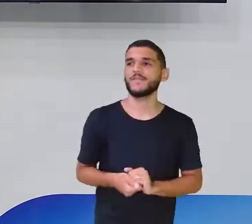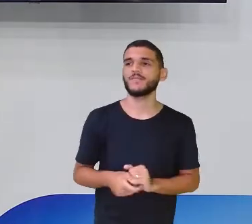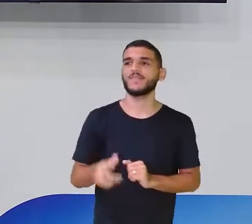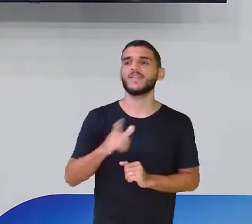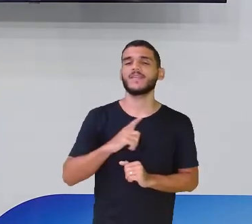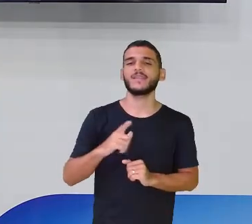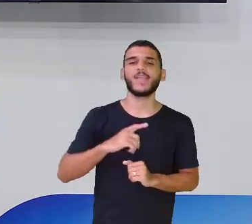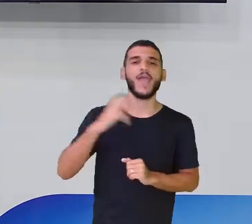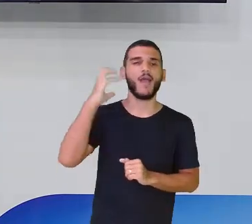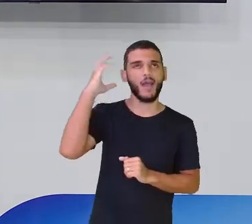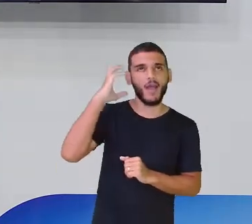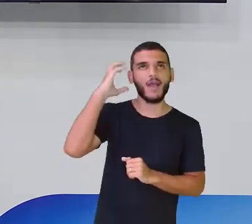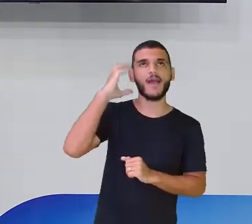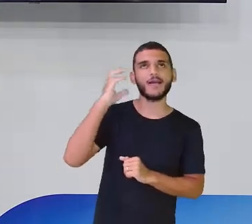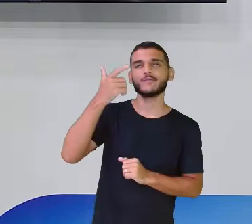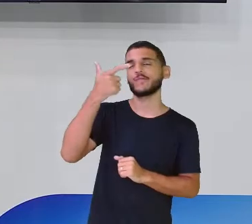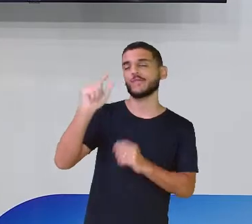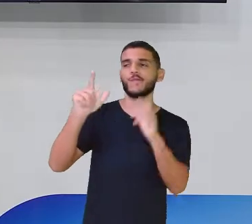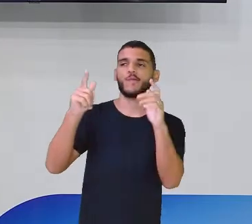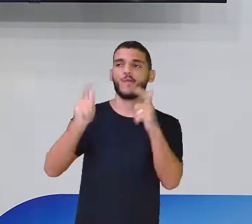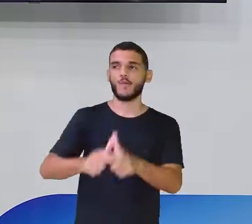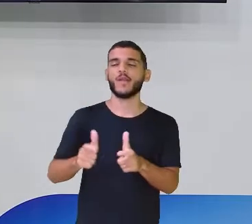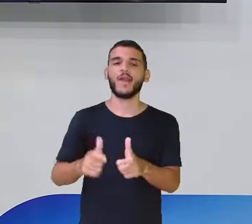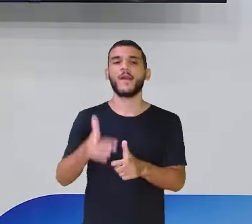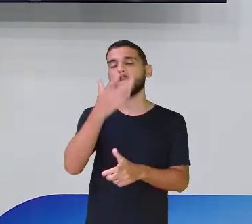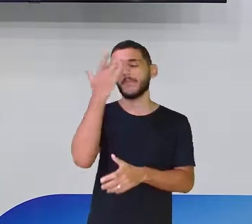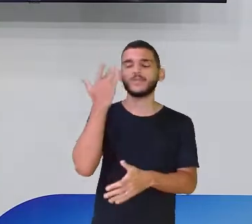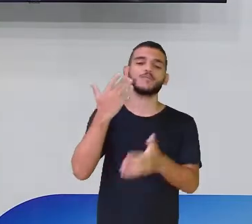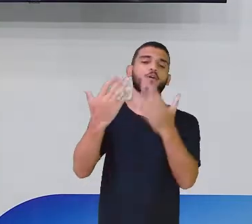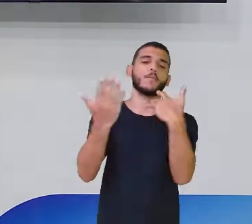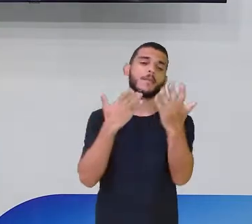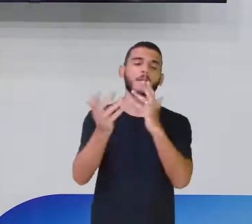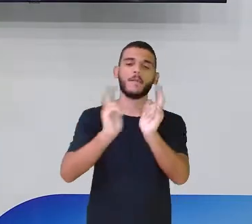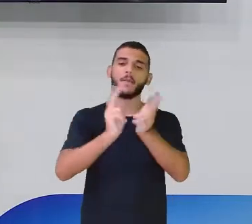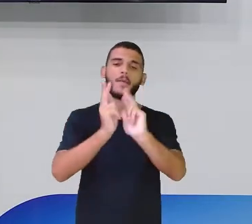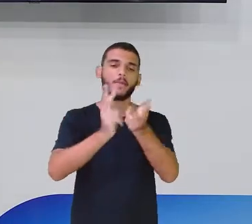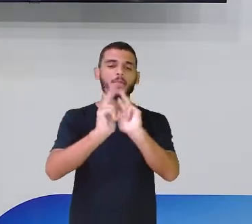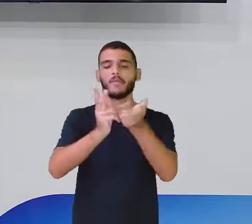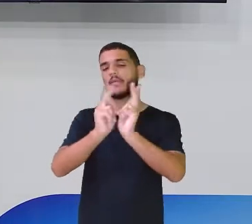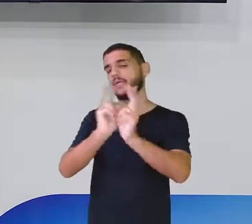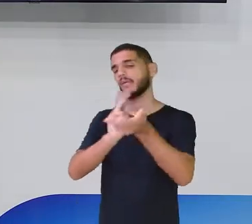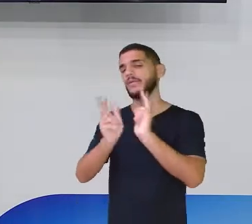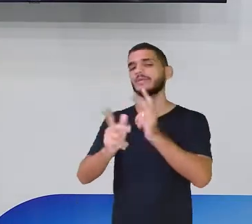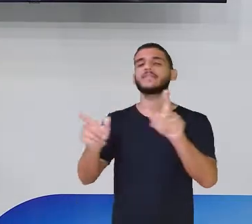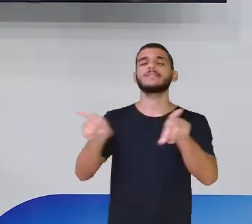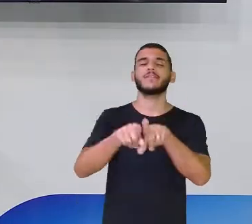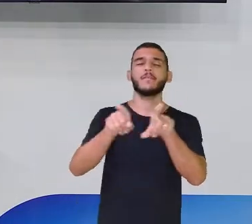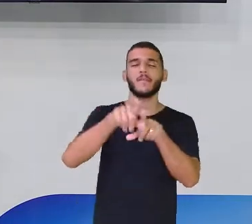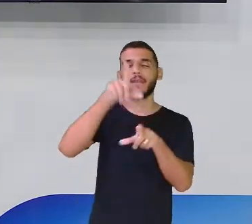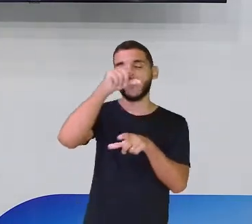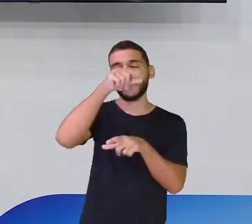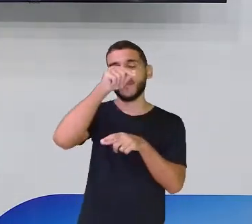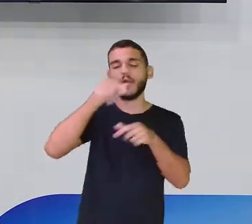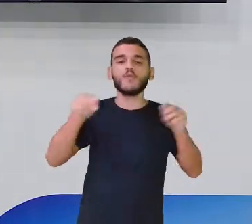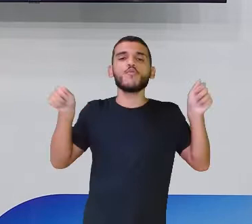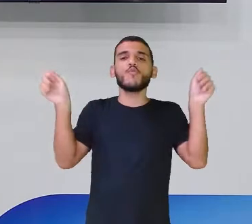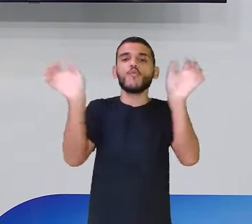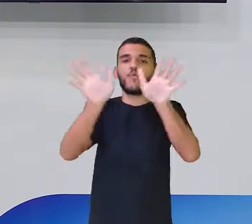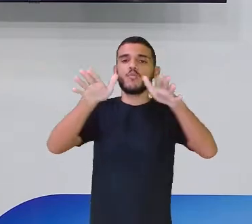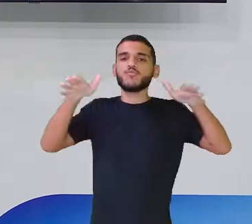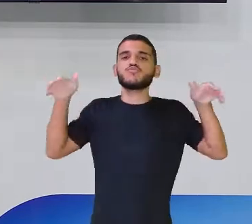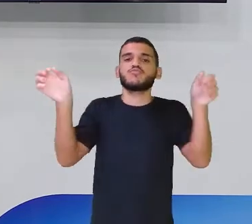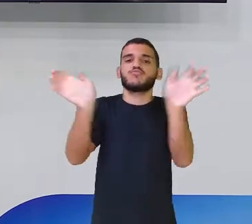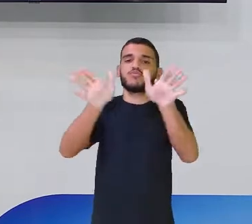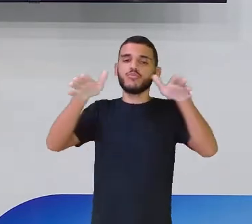rádio tocando em outro lugar, tem pessoas conversando, tem os pássaros que estão naquela que ainda bem que ainda